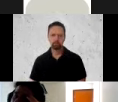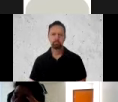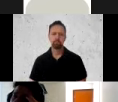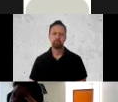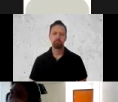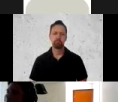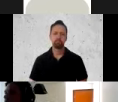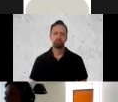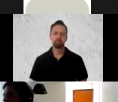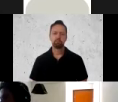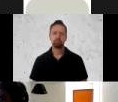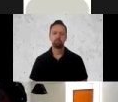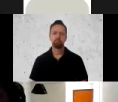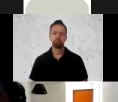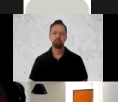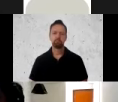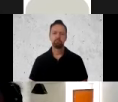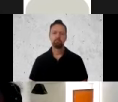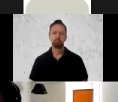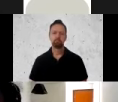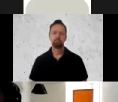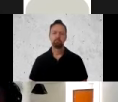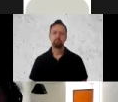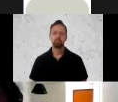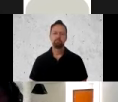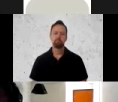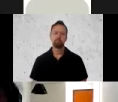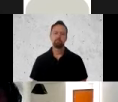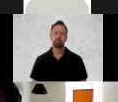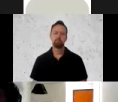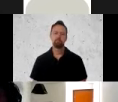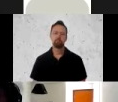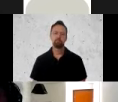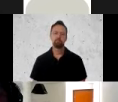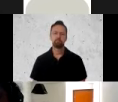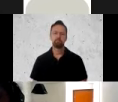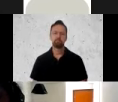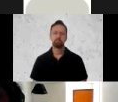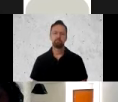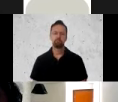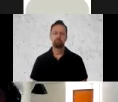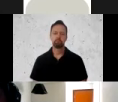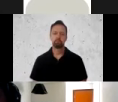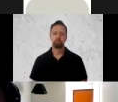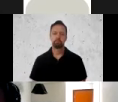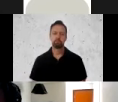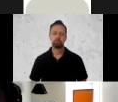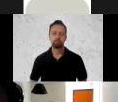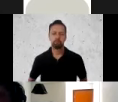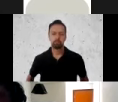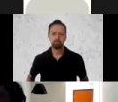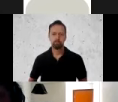criou depois, ele manteve o mesmo nome, usou o mesmo modelo, mas ao invés de utilizar aquela definição de potencial